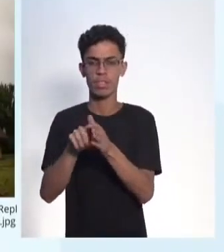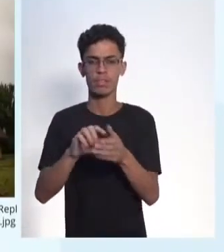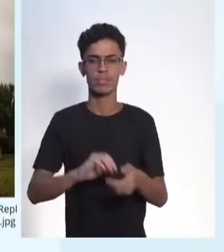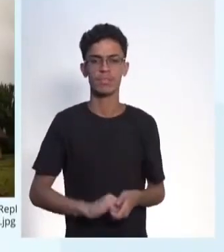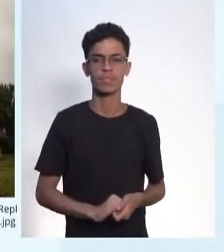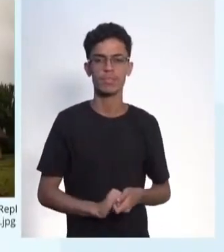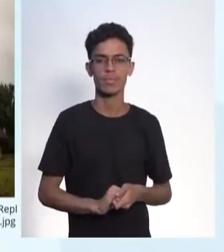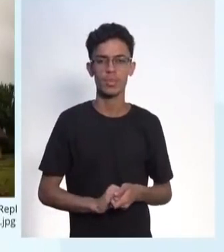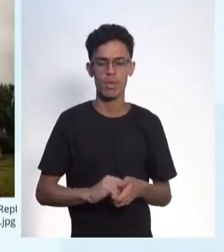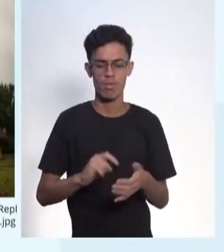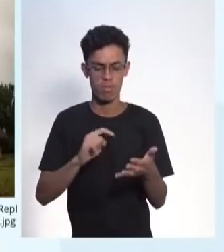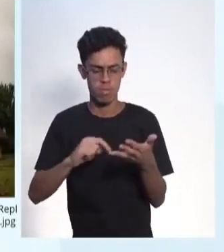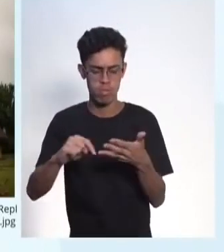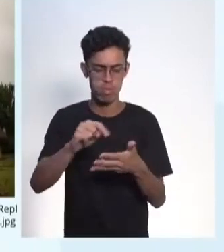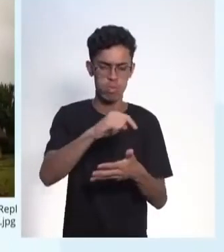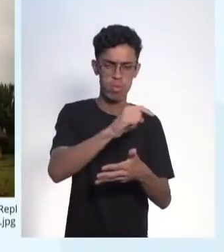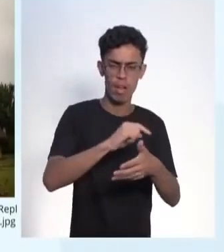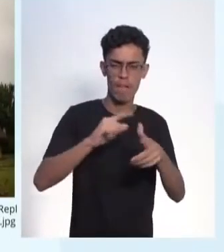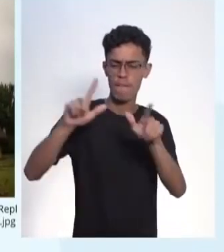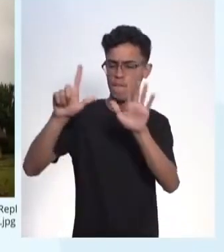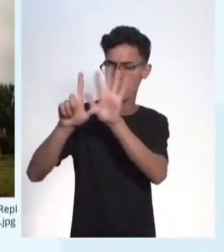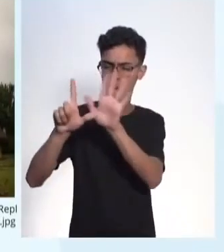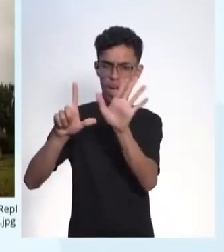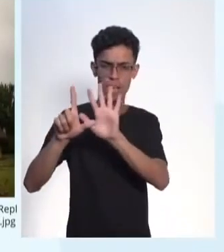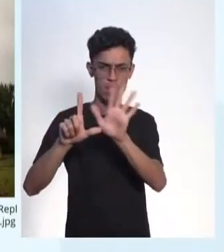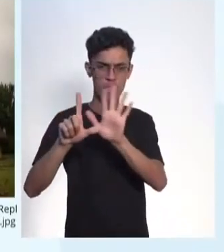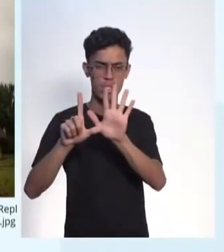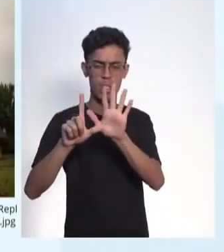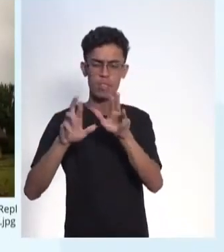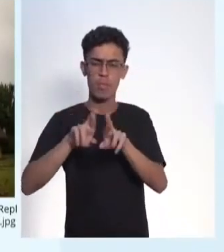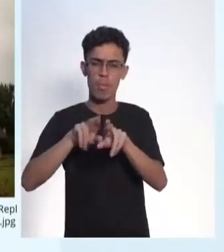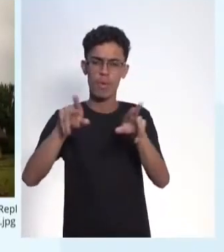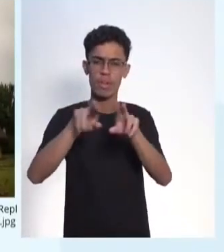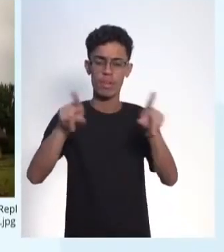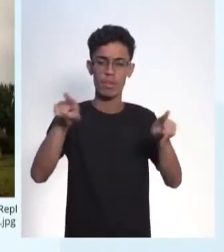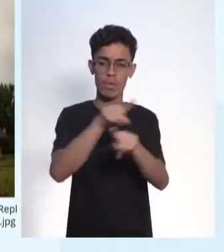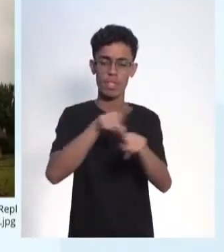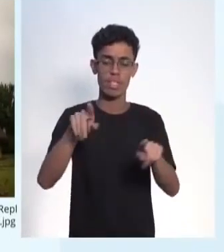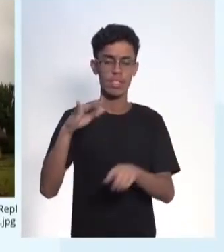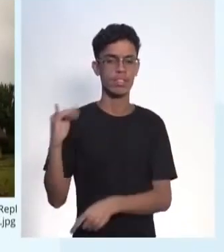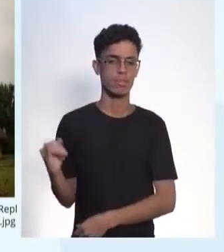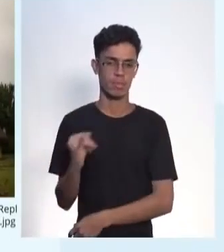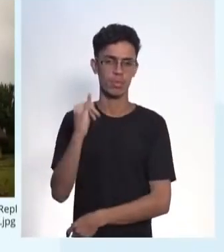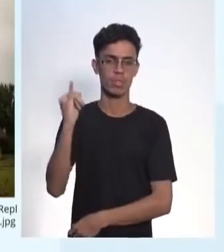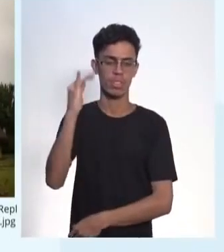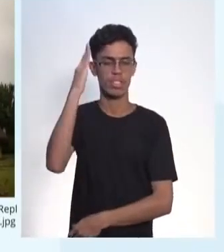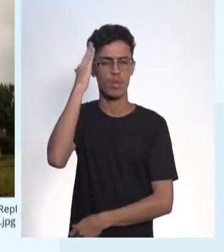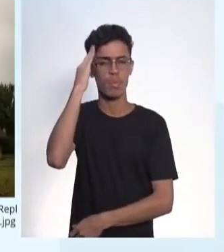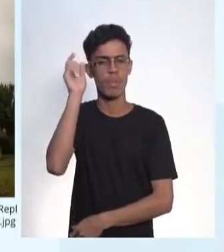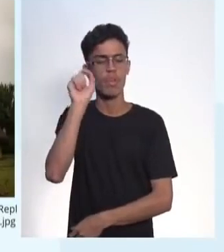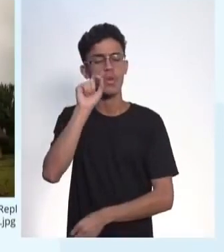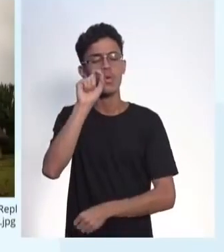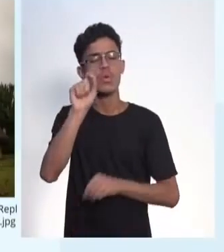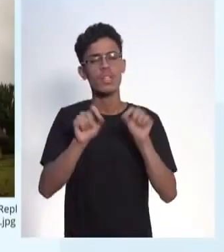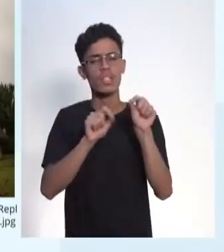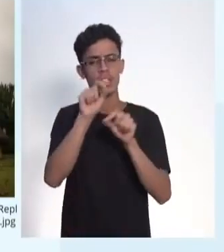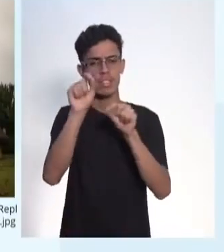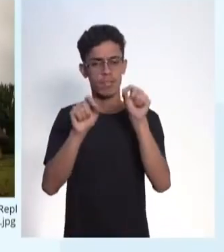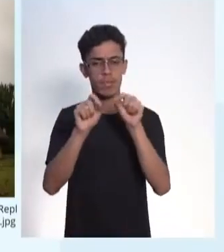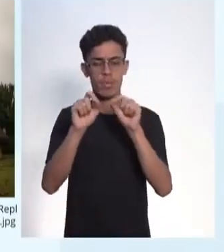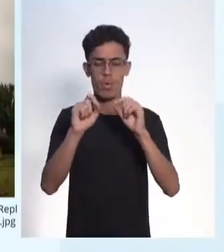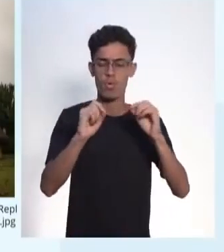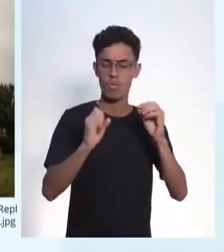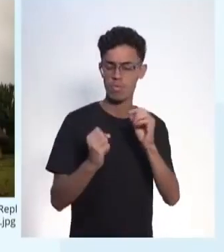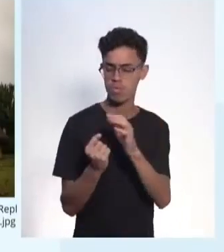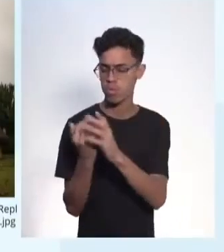haverá diversas imagens. O importante, estudante, é você saber que o quilombo era aquela